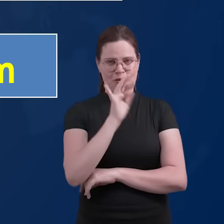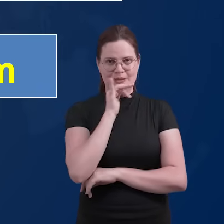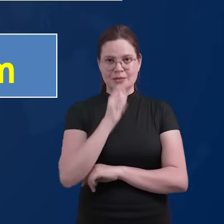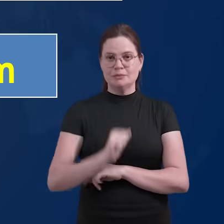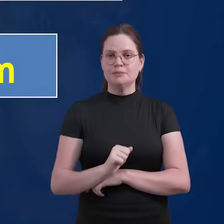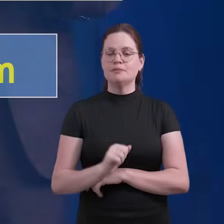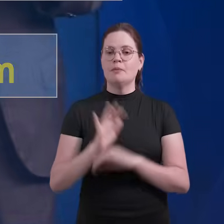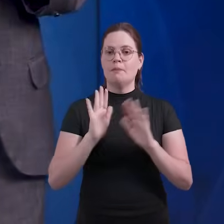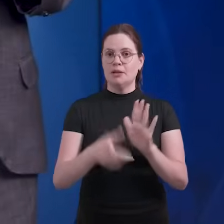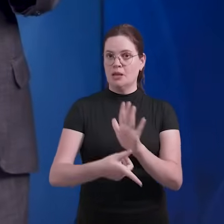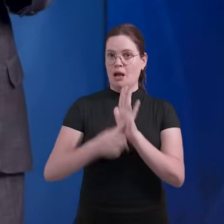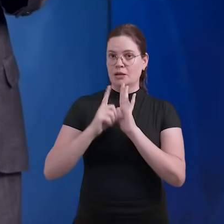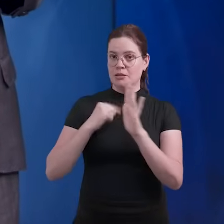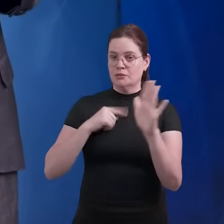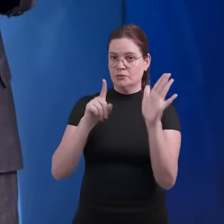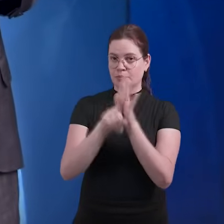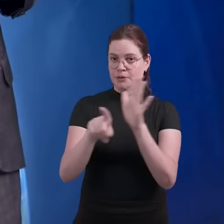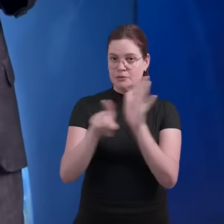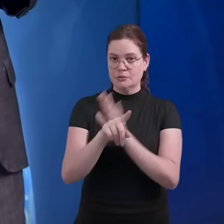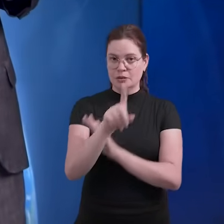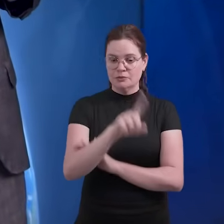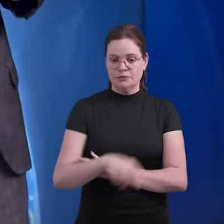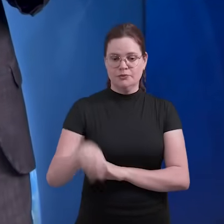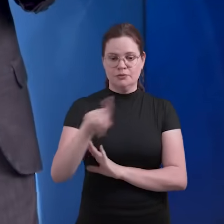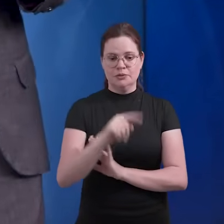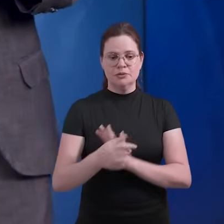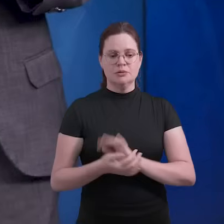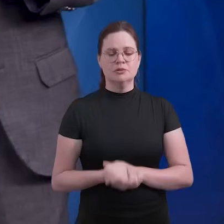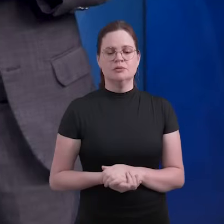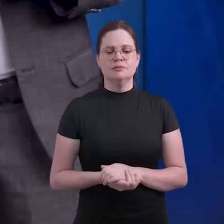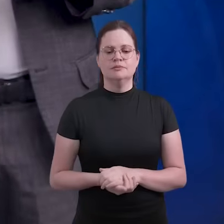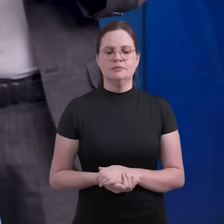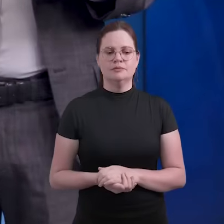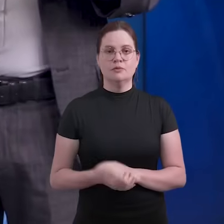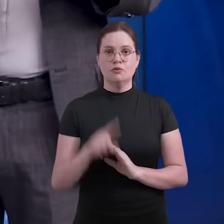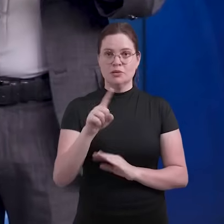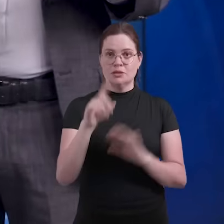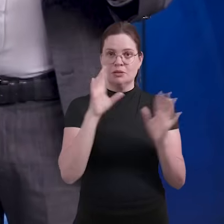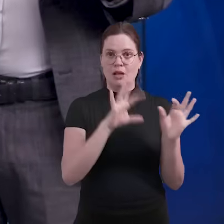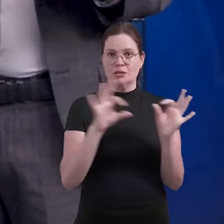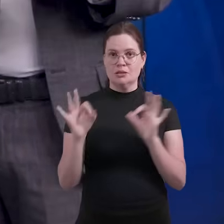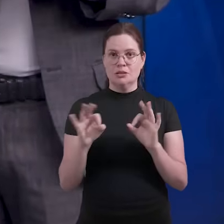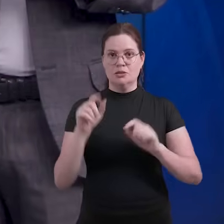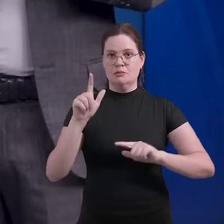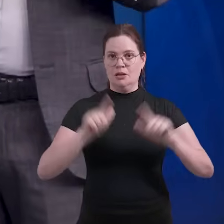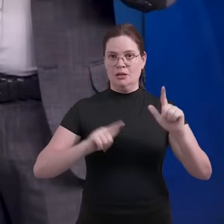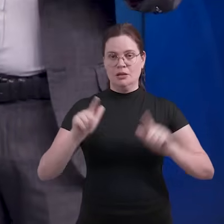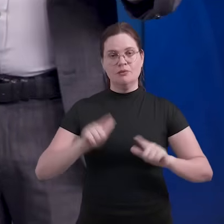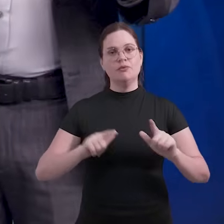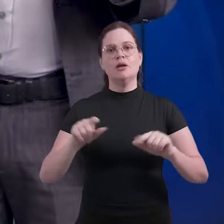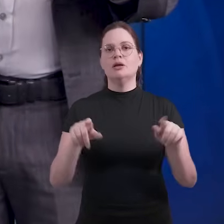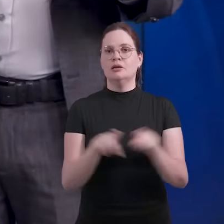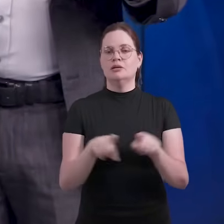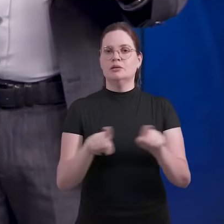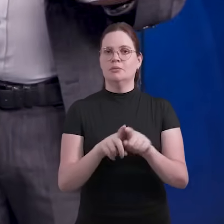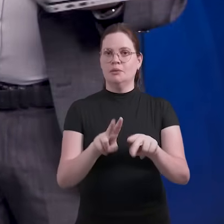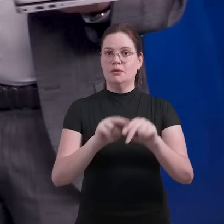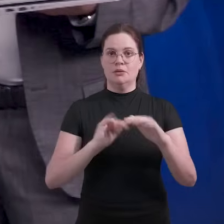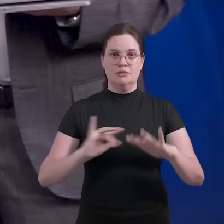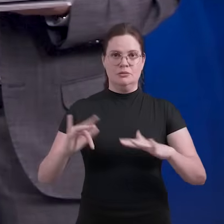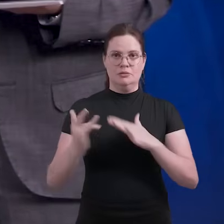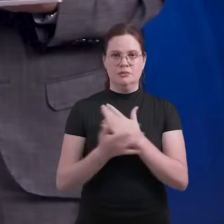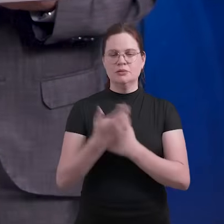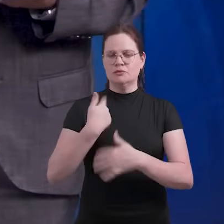quero agora fazer aqui umas perguntas para você que está participando conosco, por este canal ou até por uma das nossas mídias